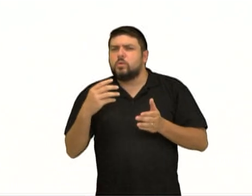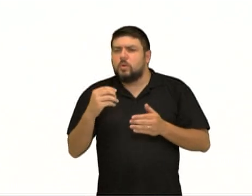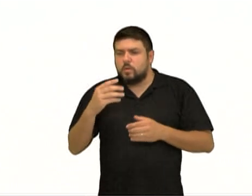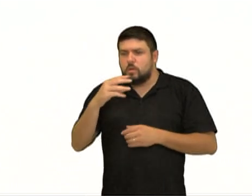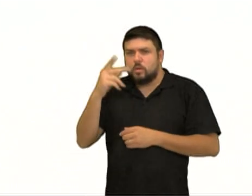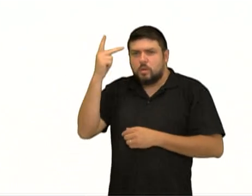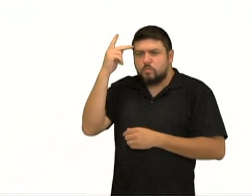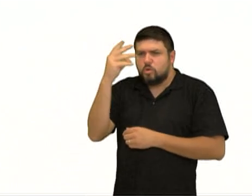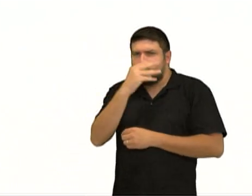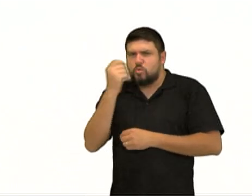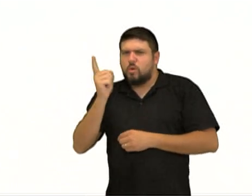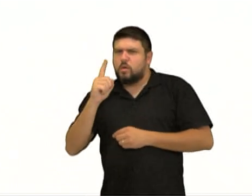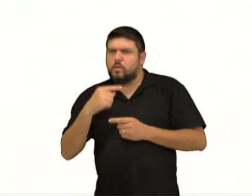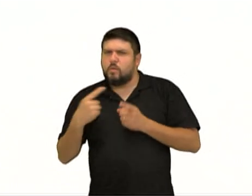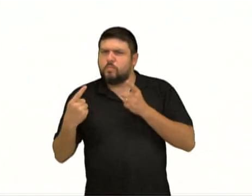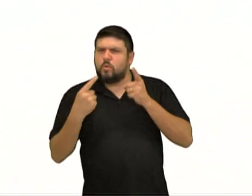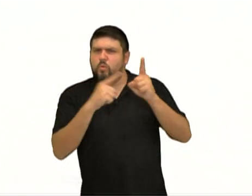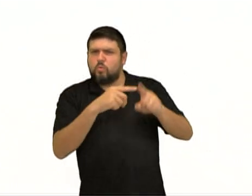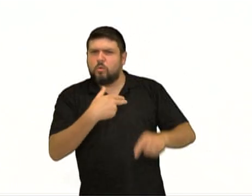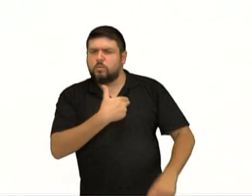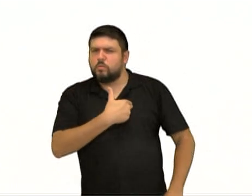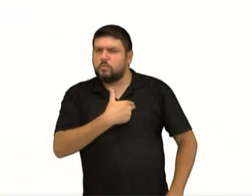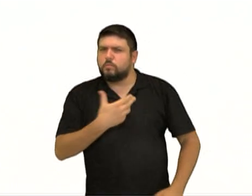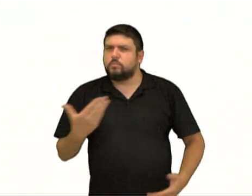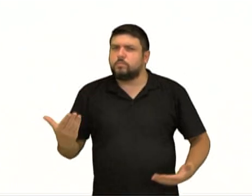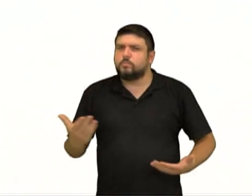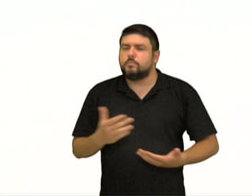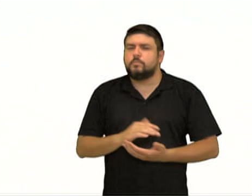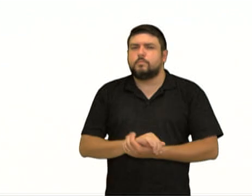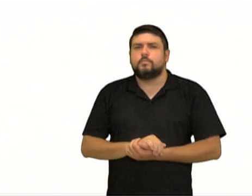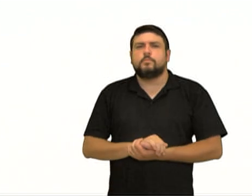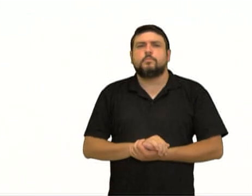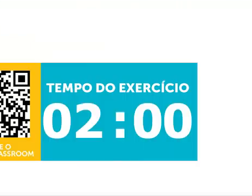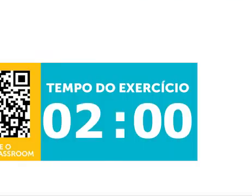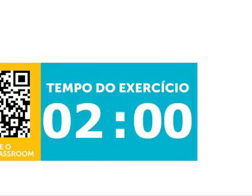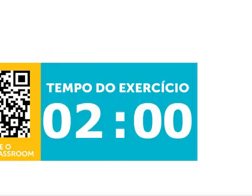São Paulo com o governo provisório do Getúlio Vargas?